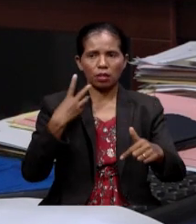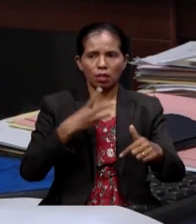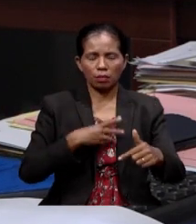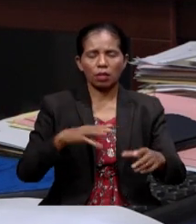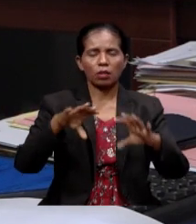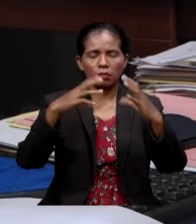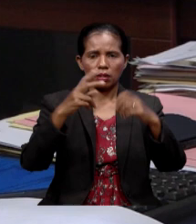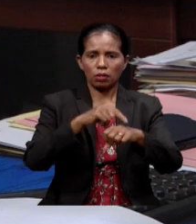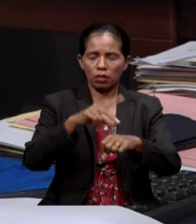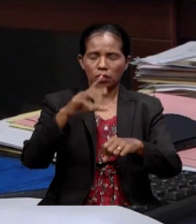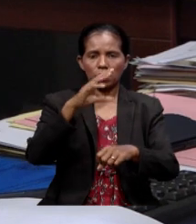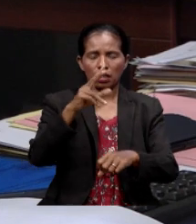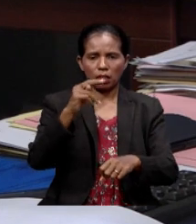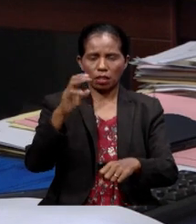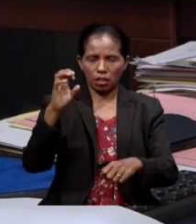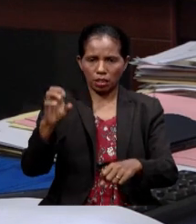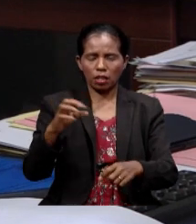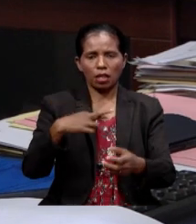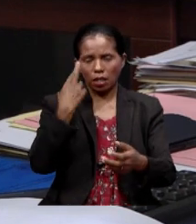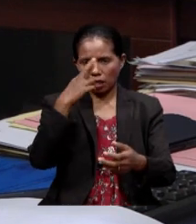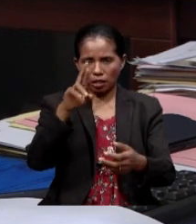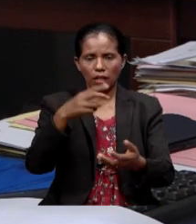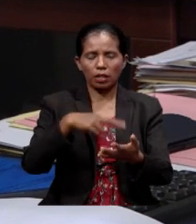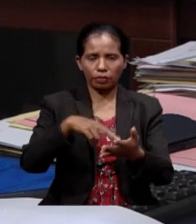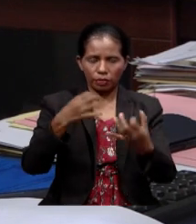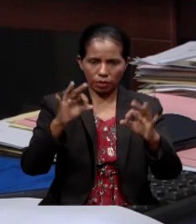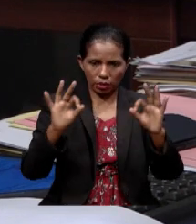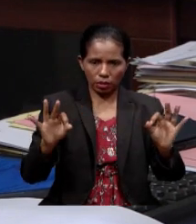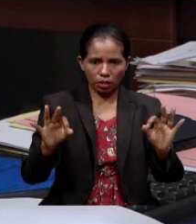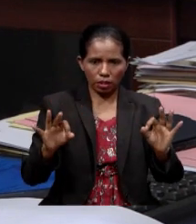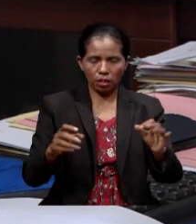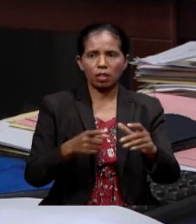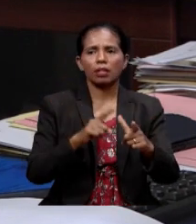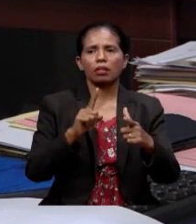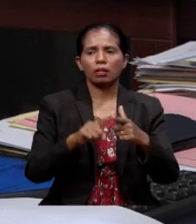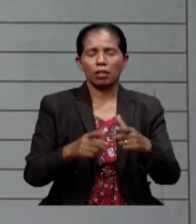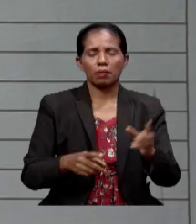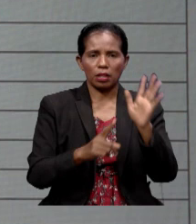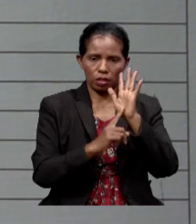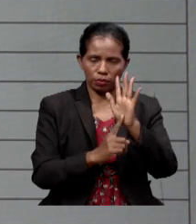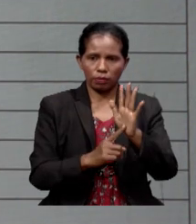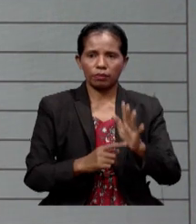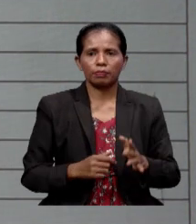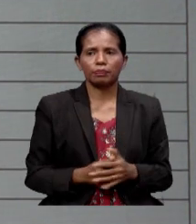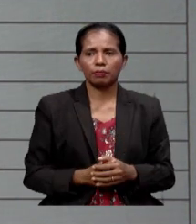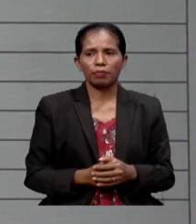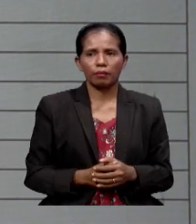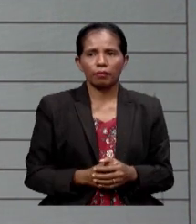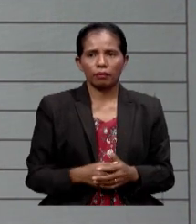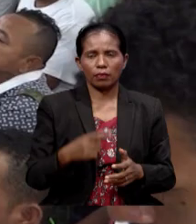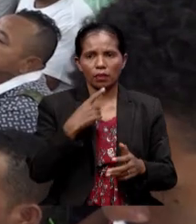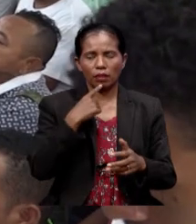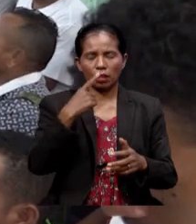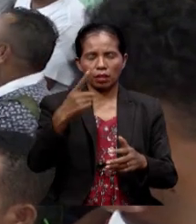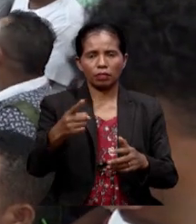das Eleições, verifica outro ano, pois, maca foi, por sair. Domingos Barreto explica,